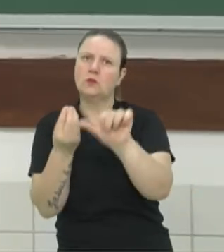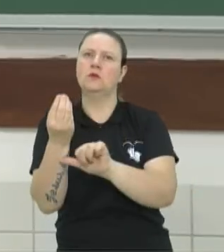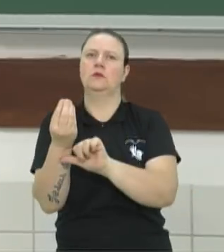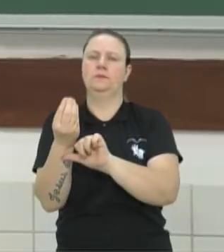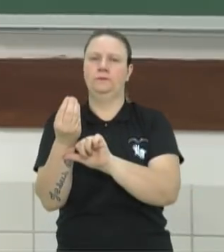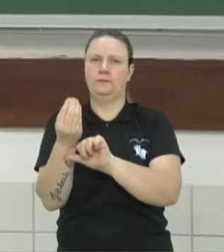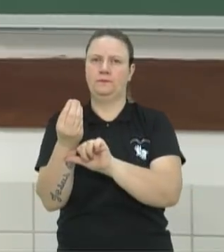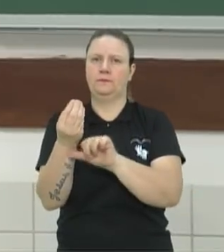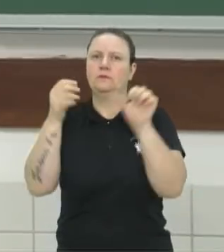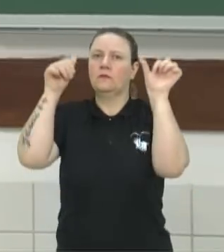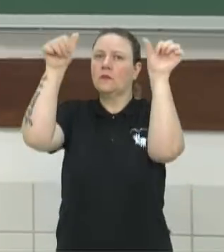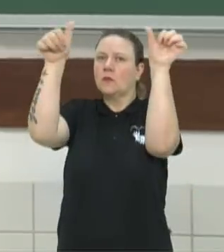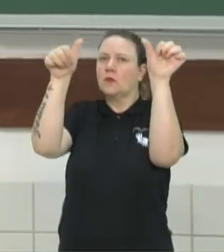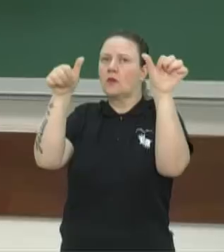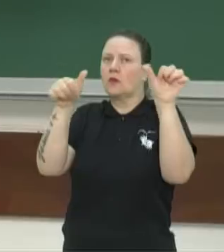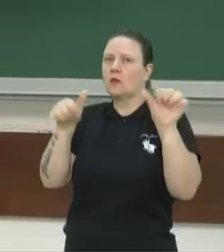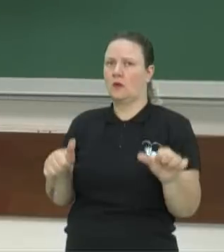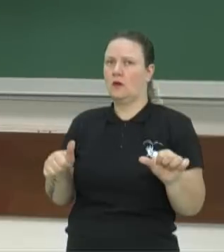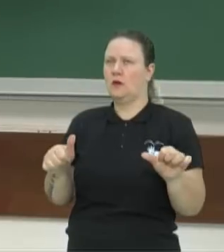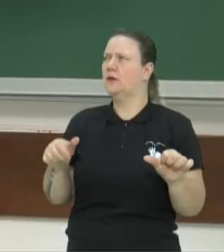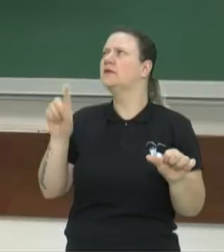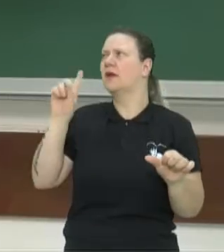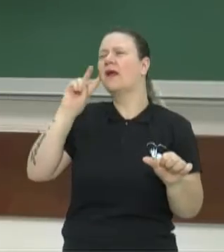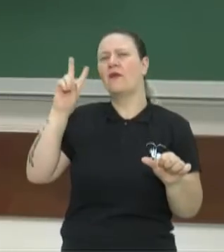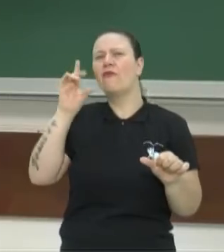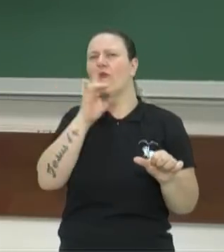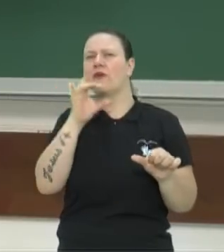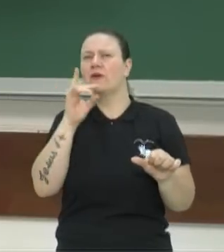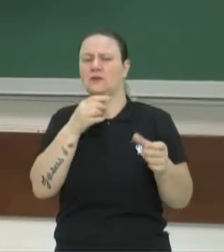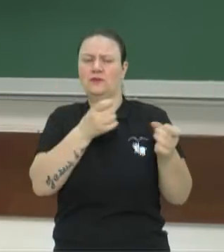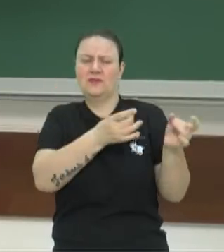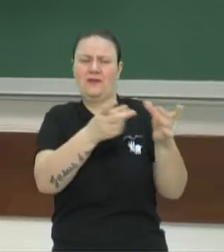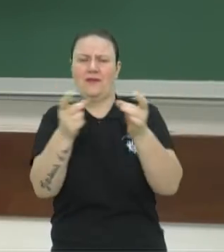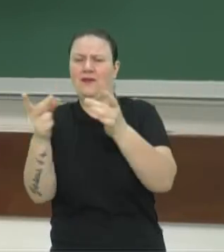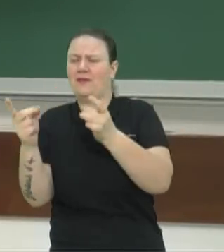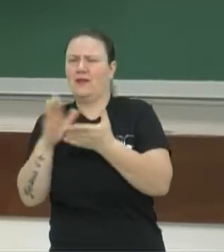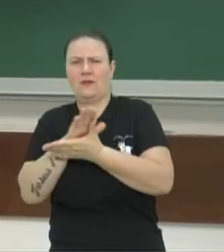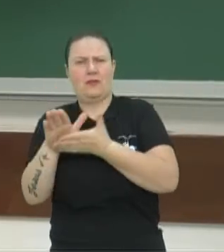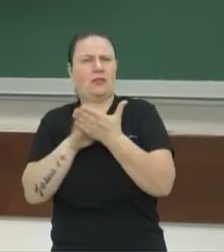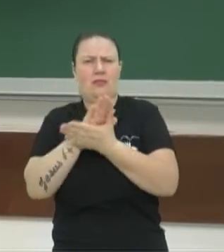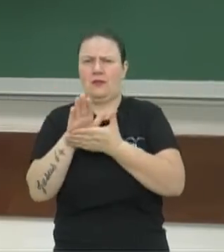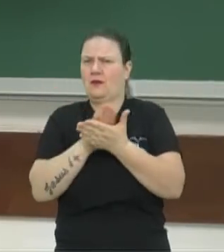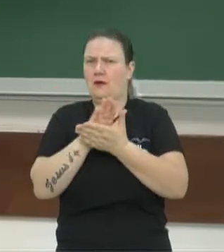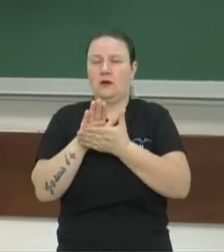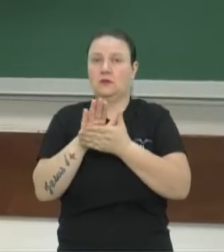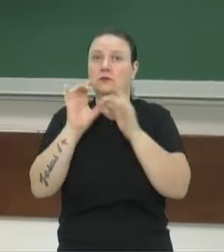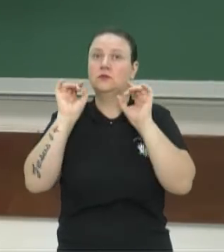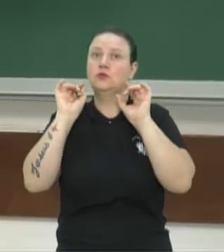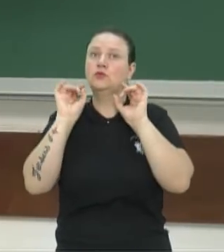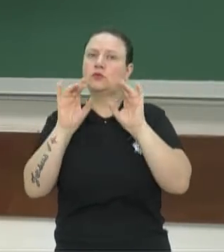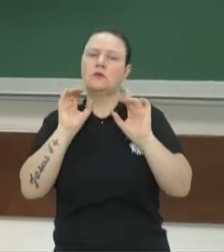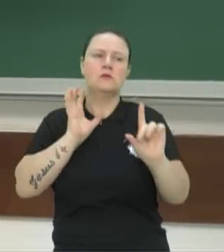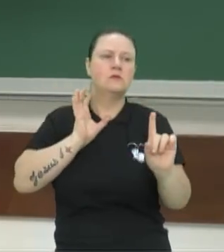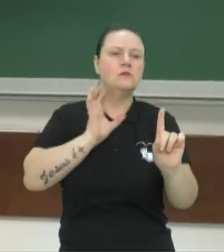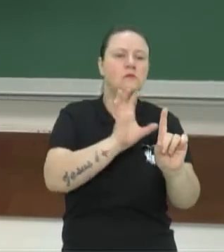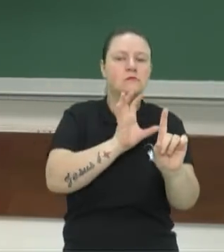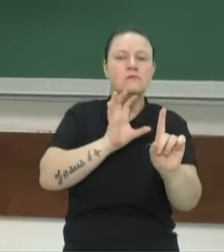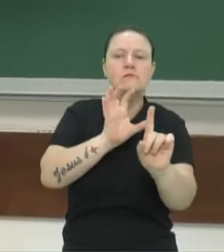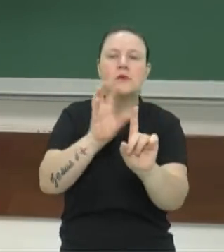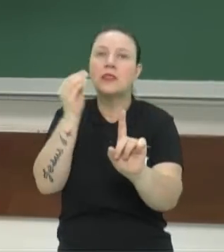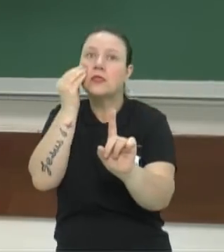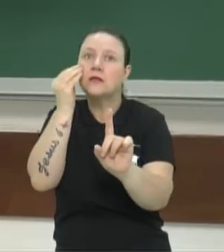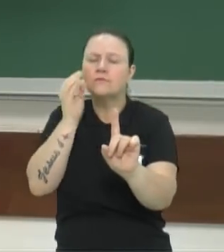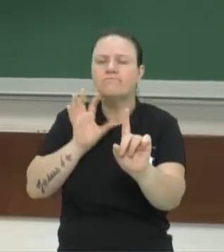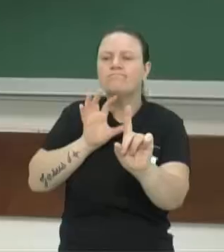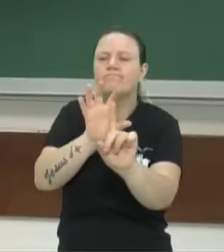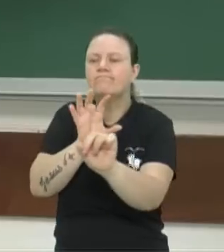campanha, nós já sabemos que ele não está vendendo um produto. Então, ele está tentando persuadir o leitor a uma mudança de